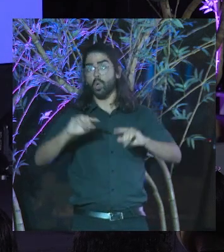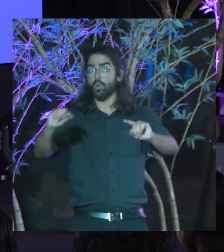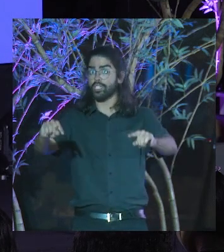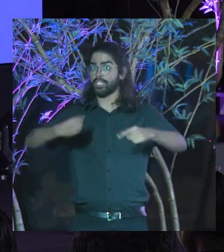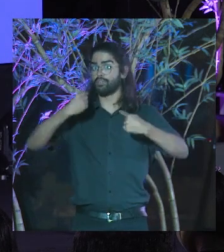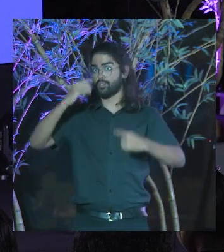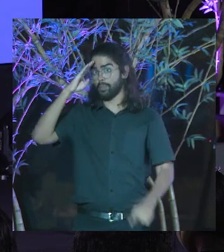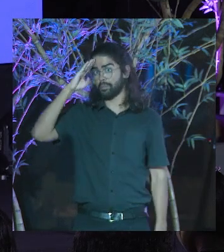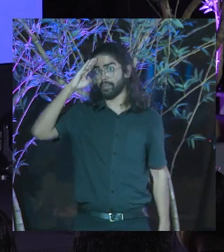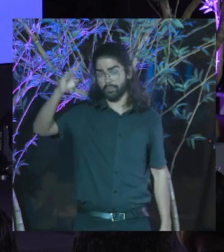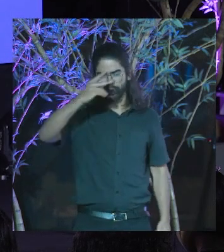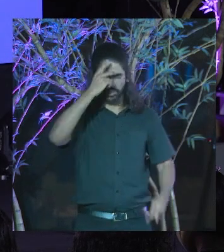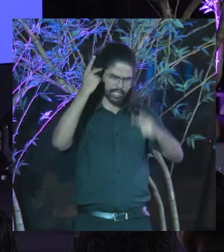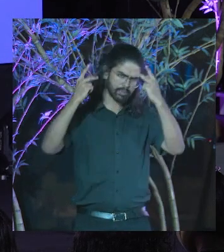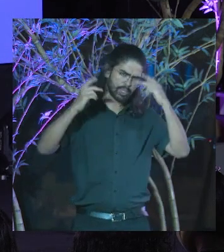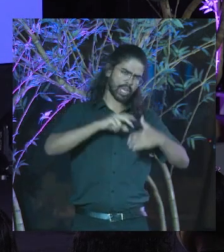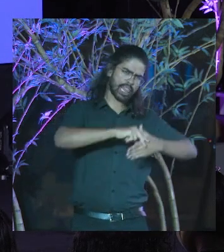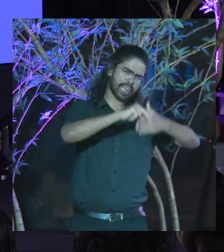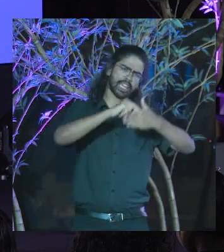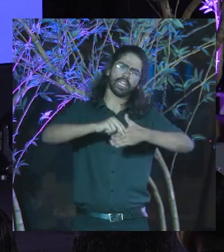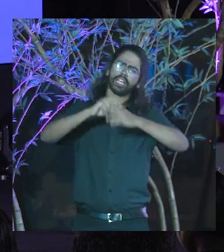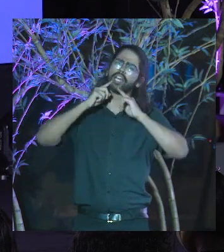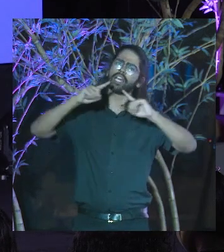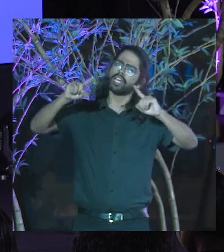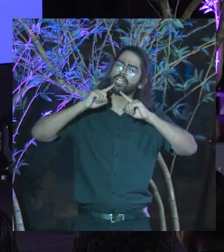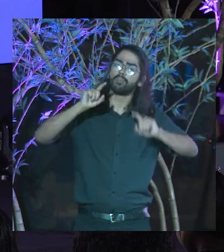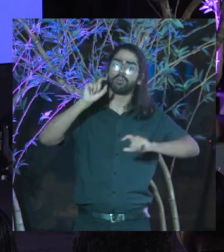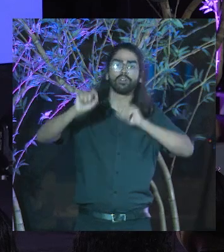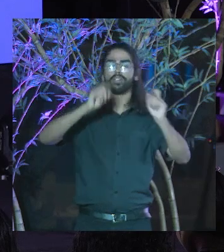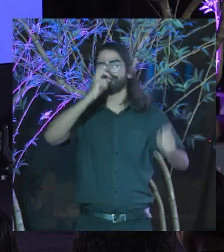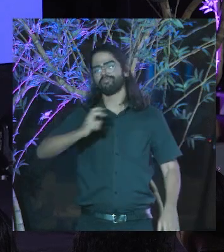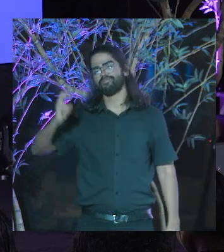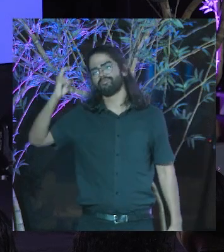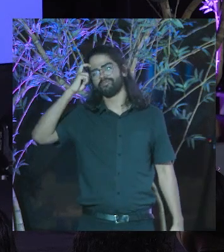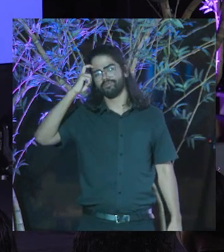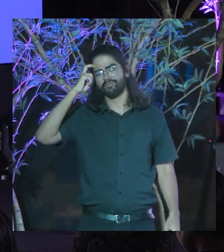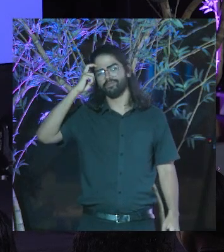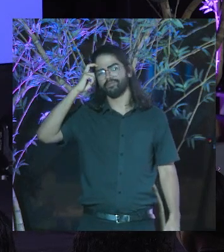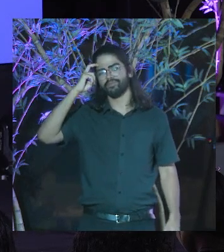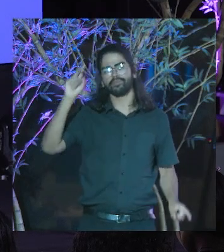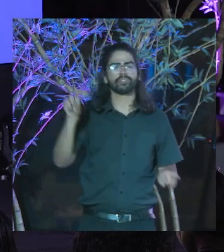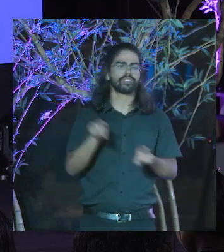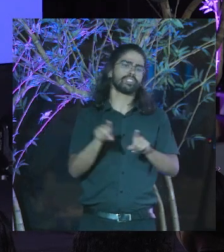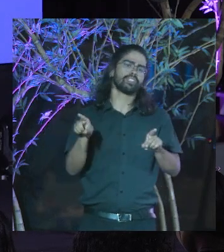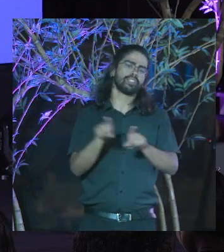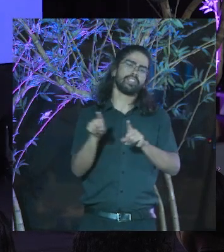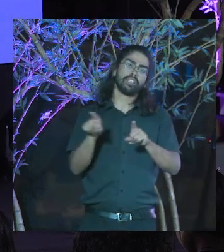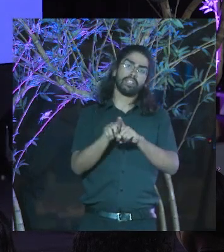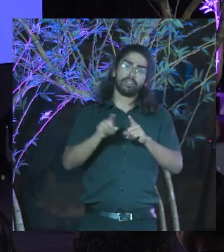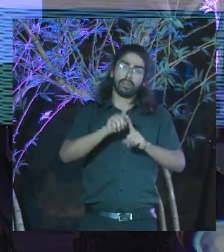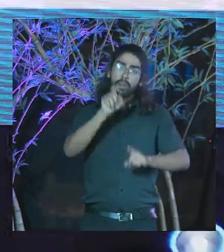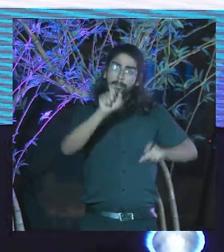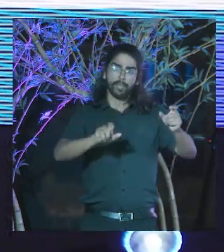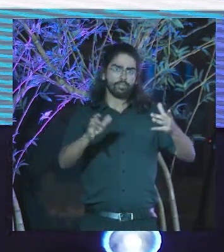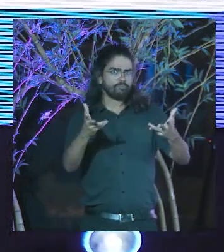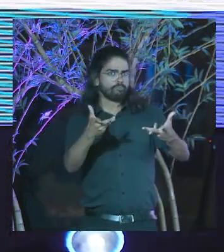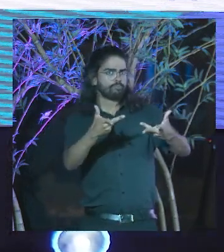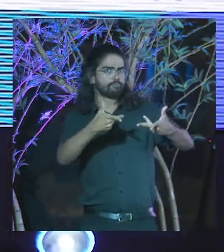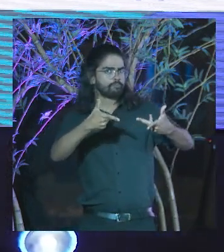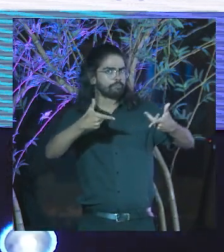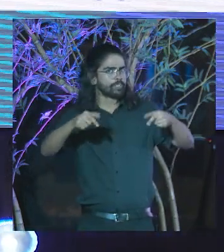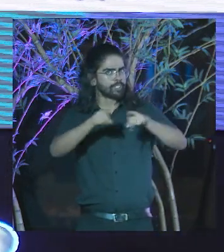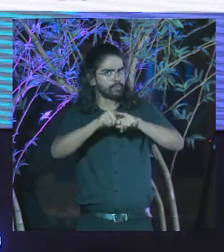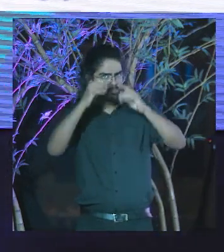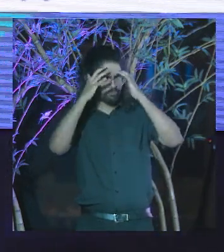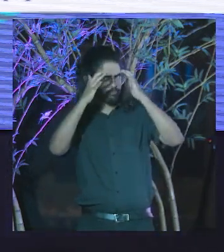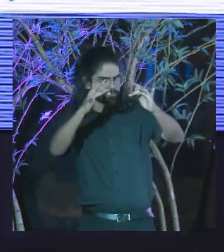por lideranças dentro de negócios, é o processo cultural. E também a dificuldade de encontrar pessoas qualificadas e com mindset